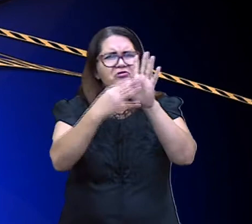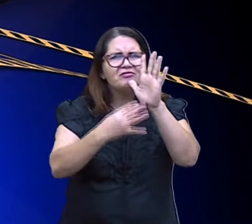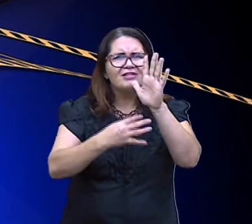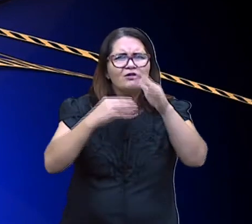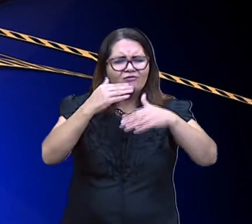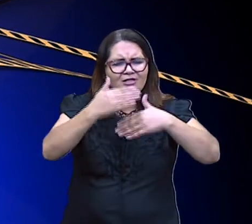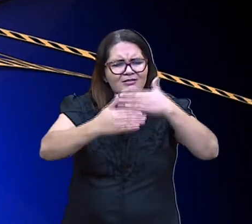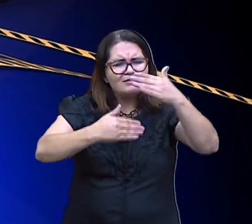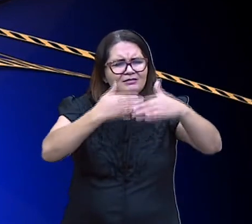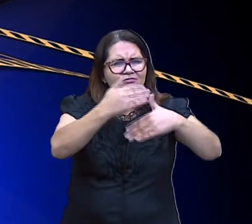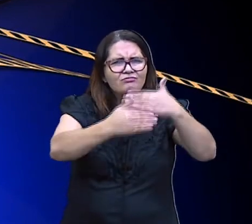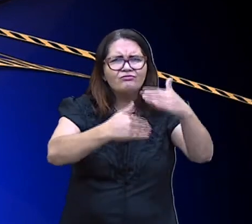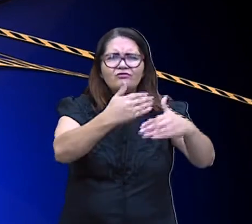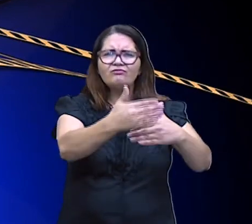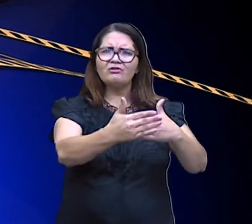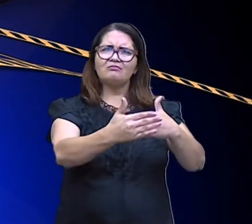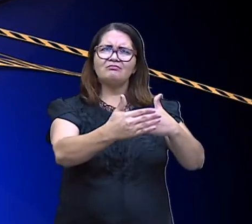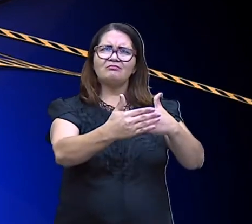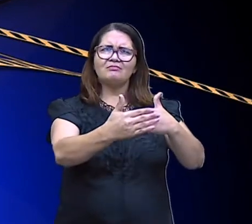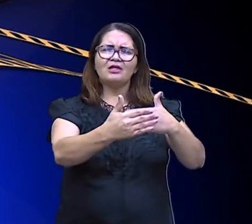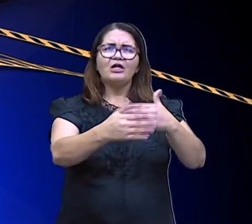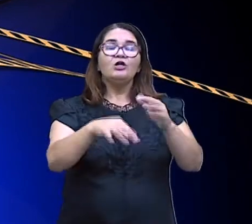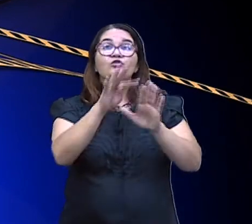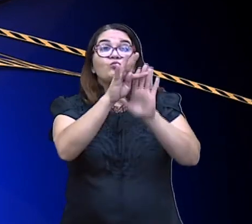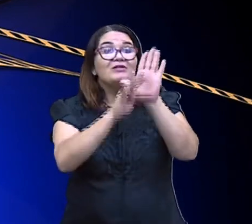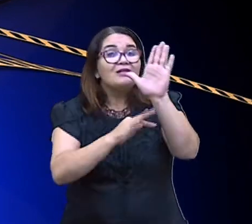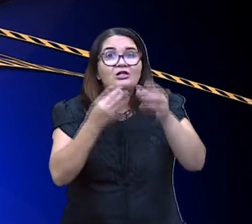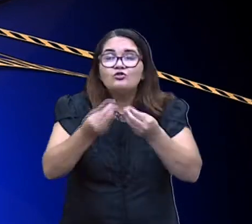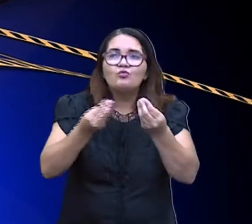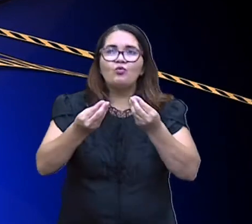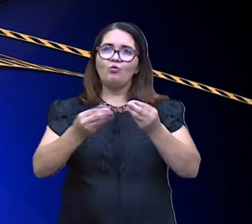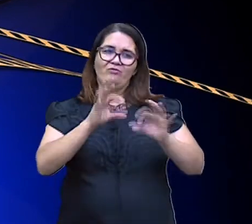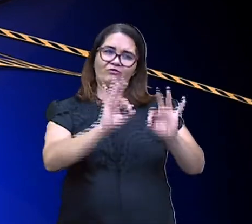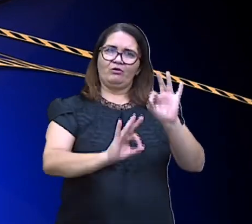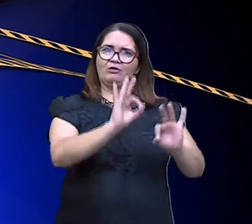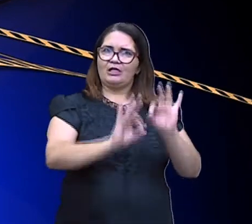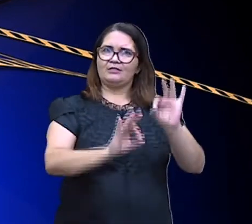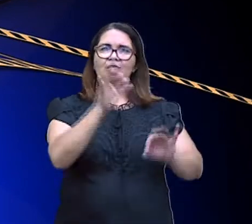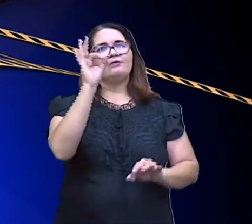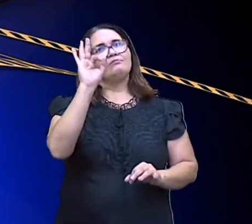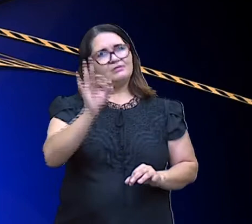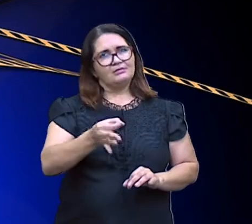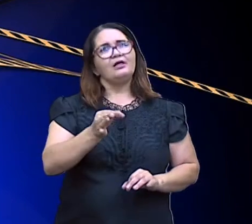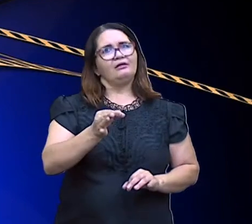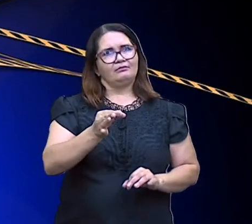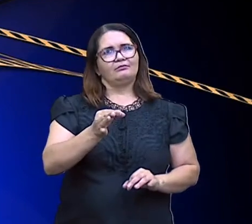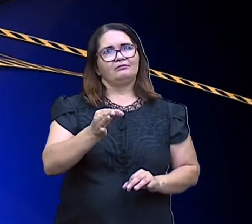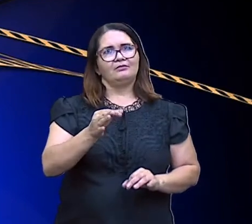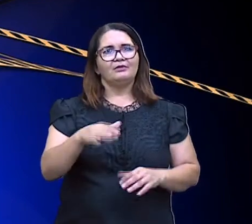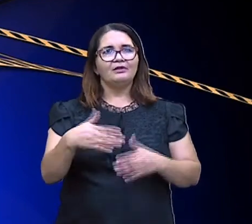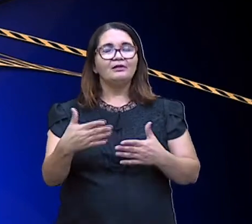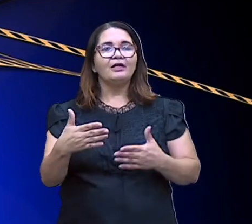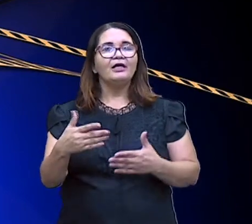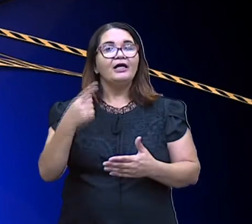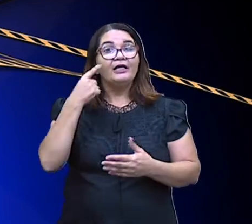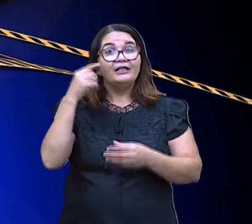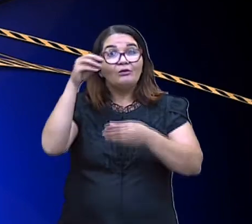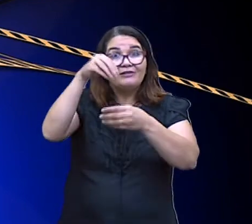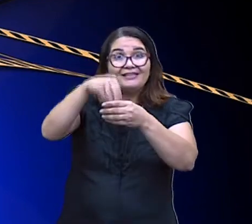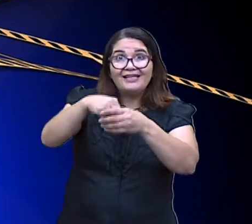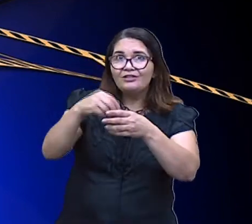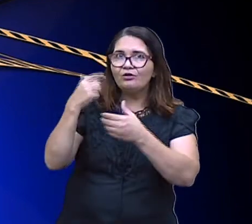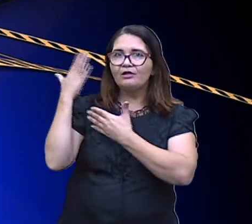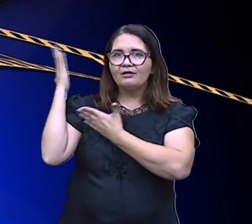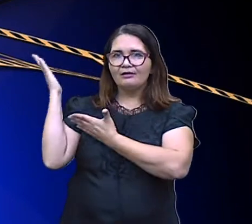o esqueleto de todo o texto, de todo o roteiro, né? E o que deve ter em uma escaleta? Deve ter